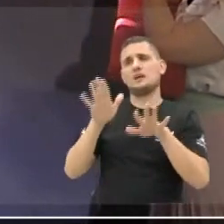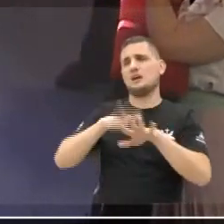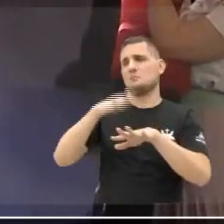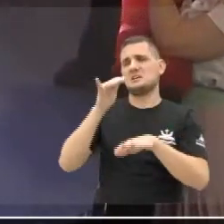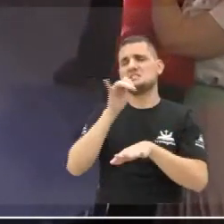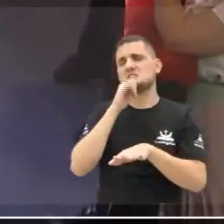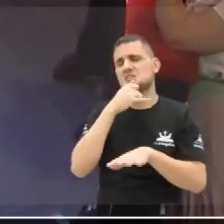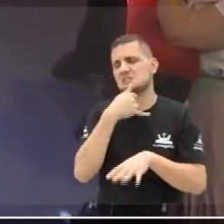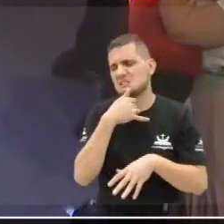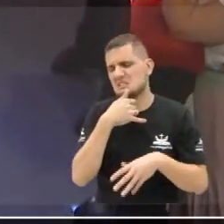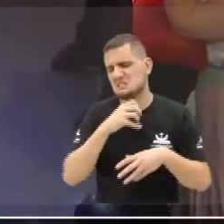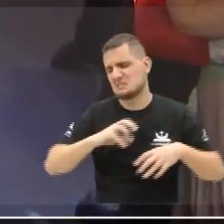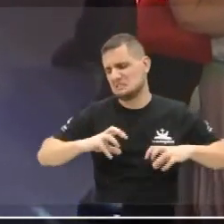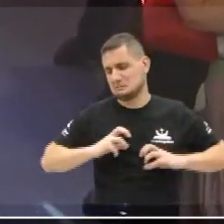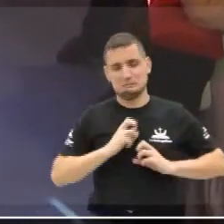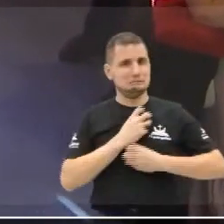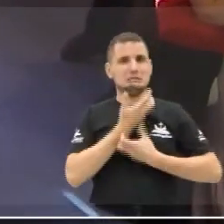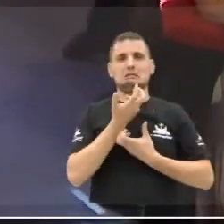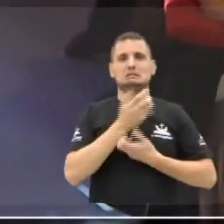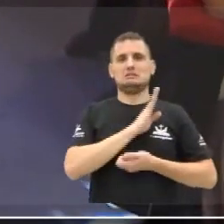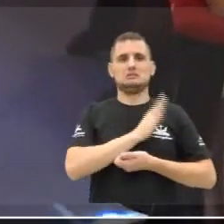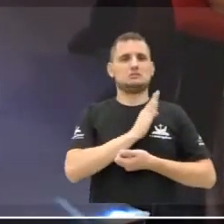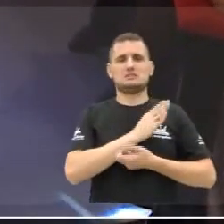essa revolta no coração.